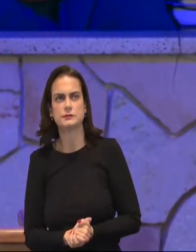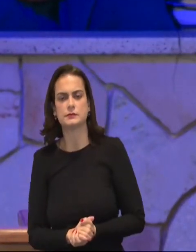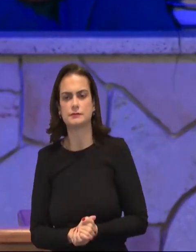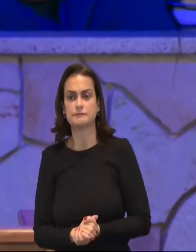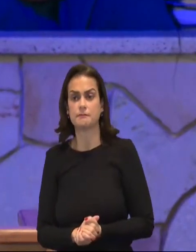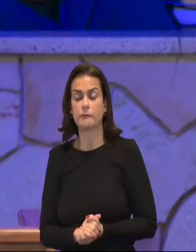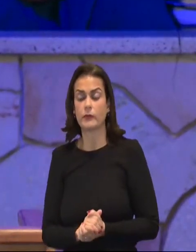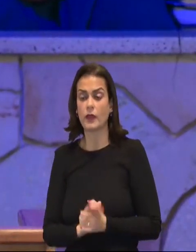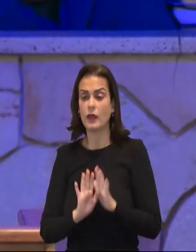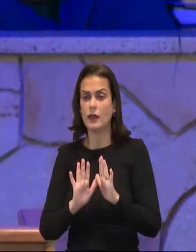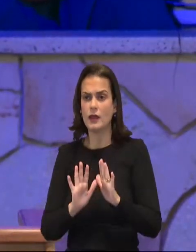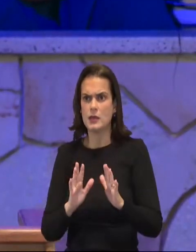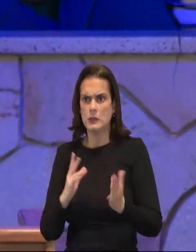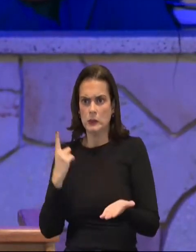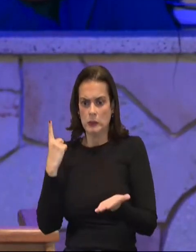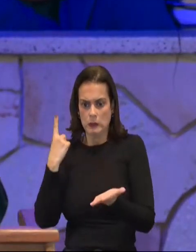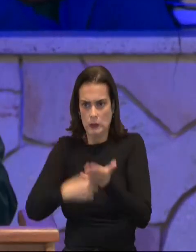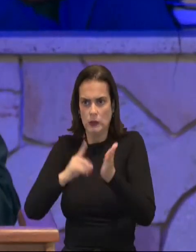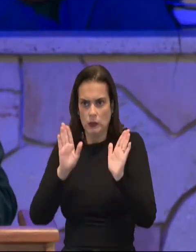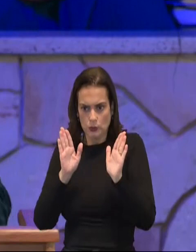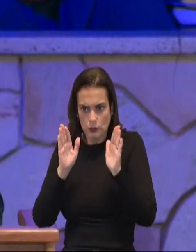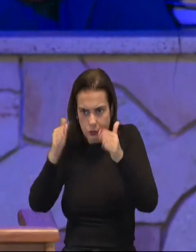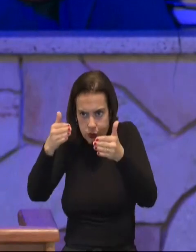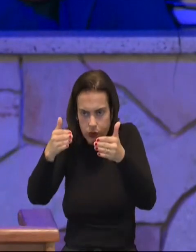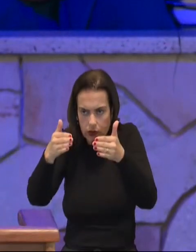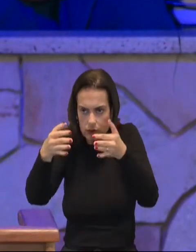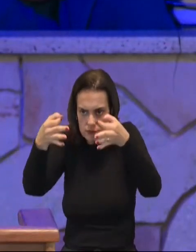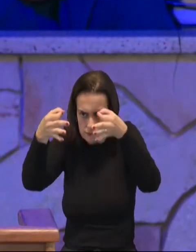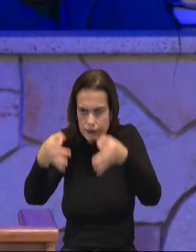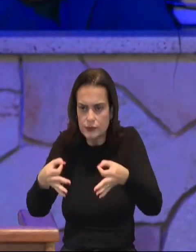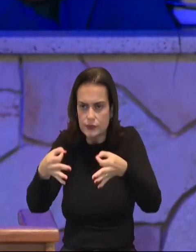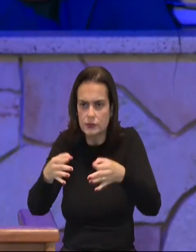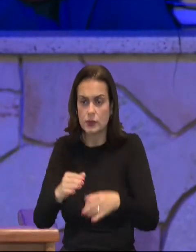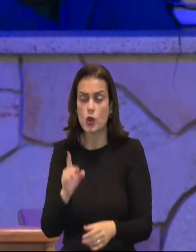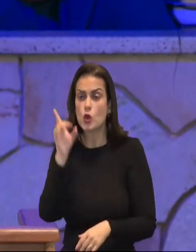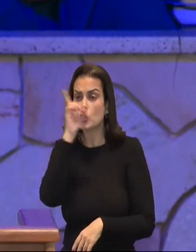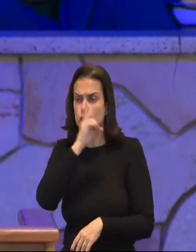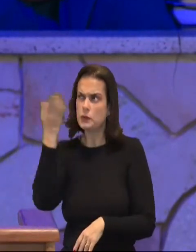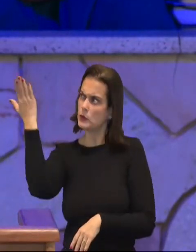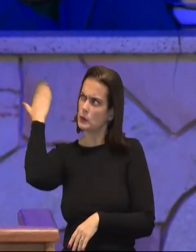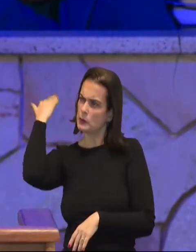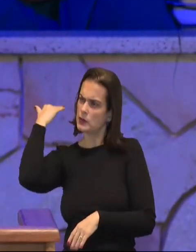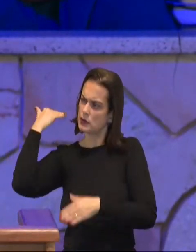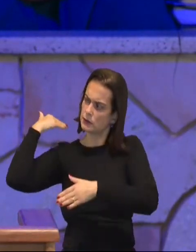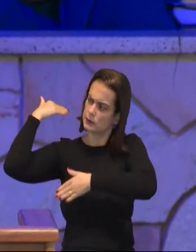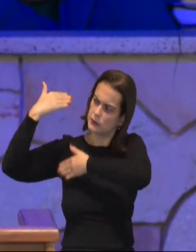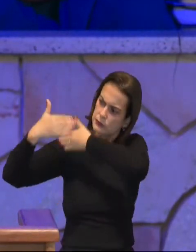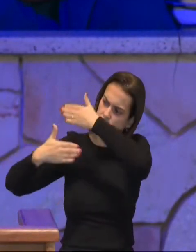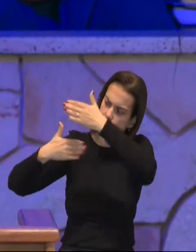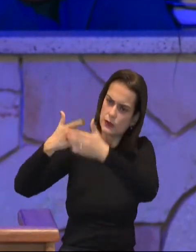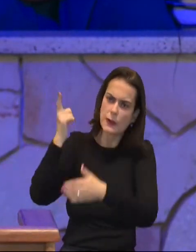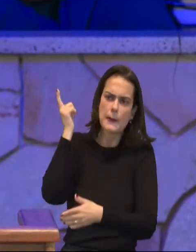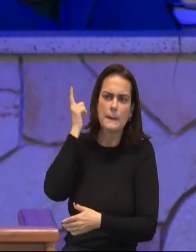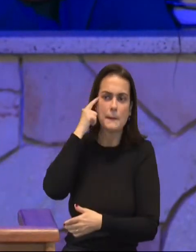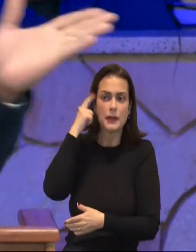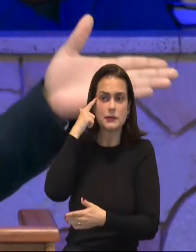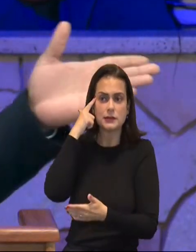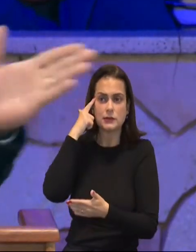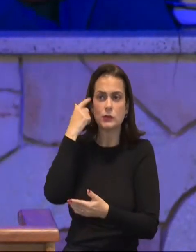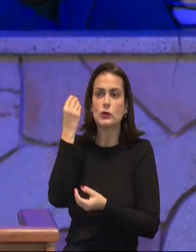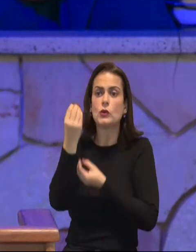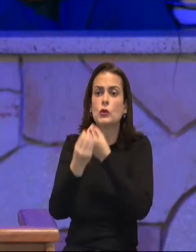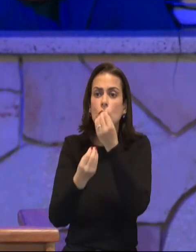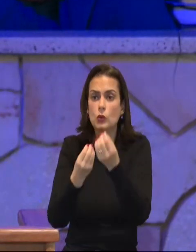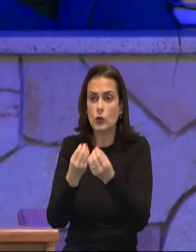Na plenitude da missão. Amados irmãos, desde o último domingo estamos refletindo nessa perícope que falamos, começa